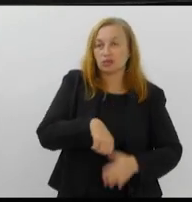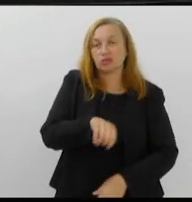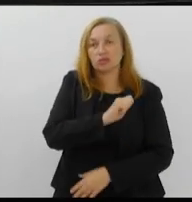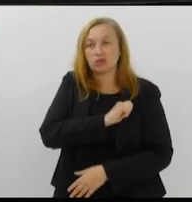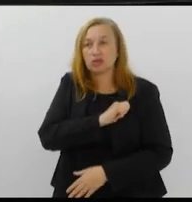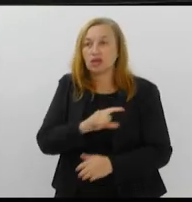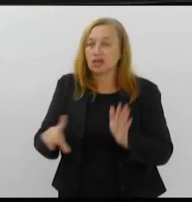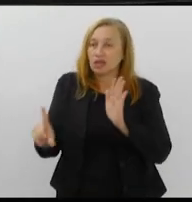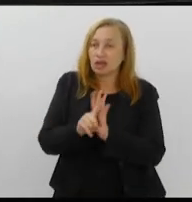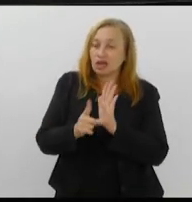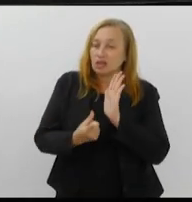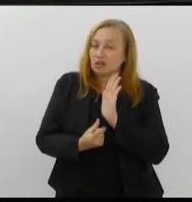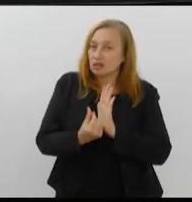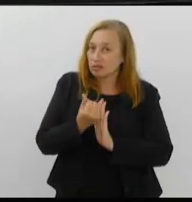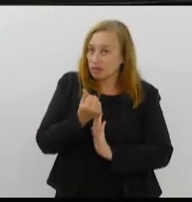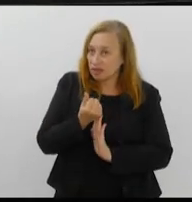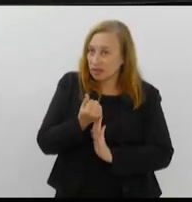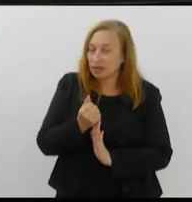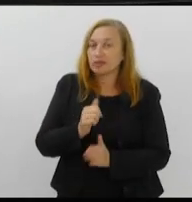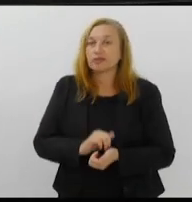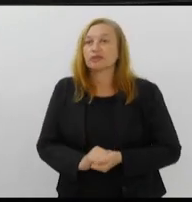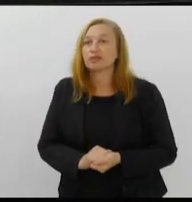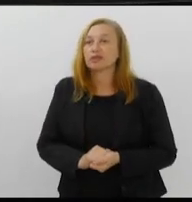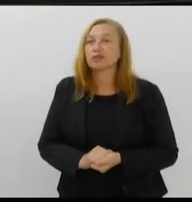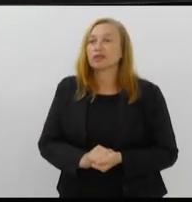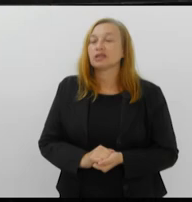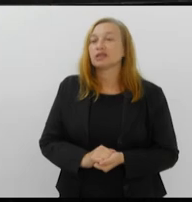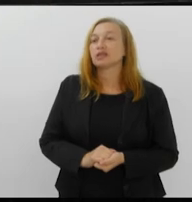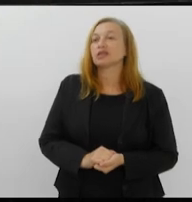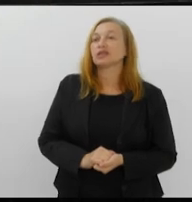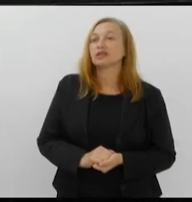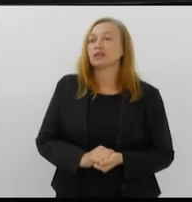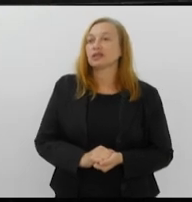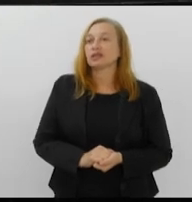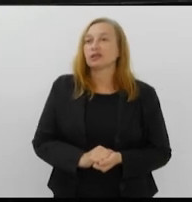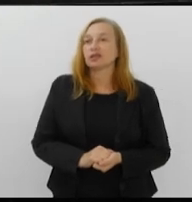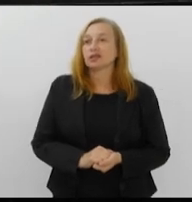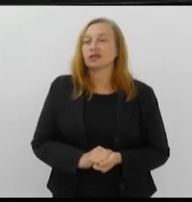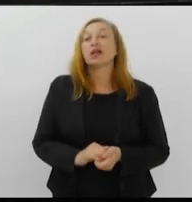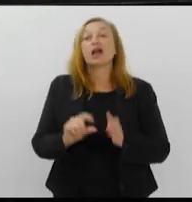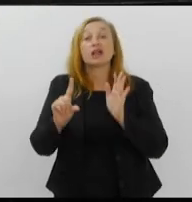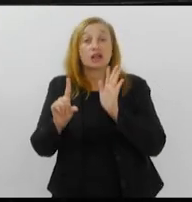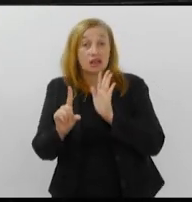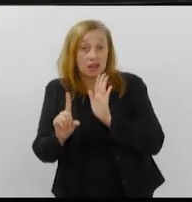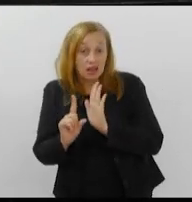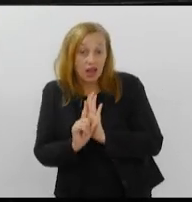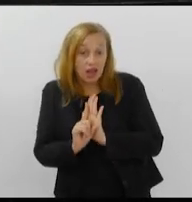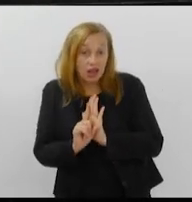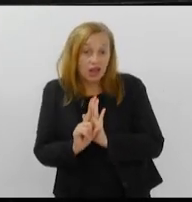leis orçamentárias. Inclusive, na lei